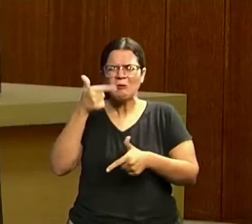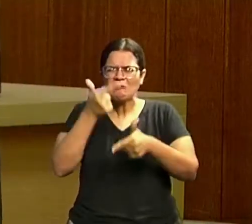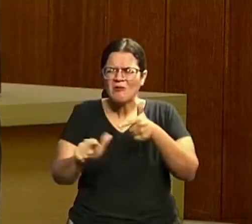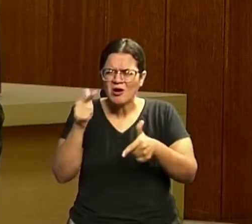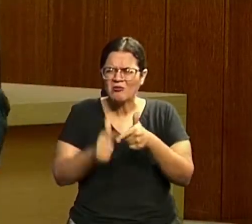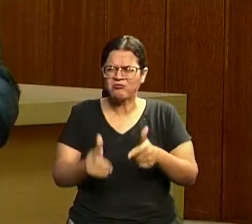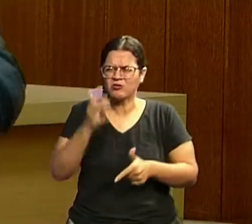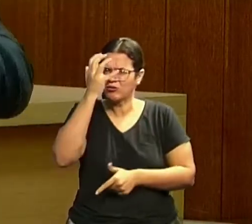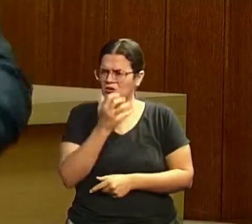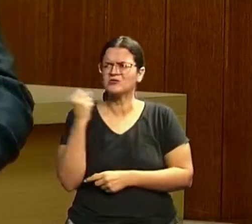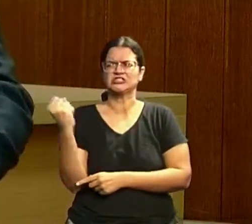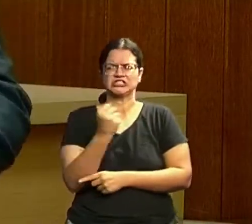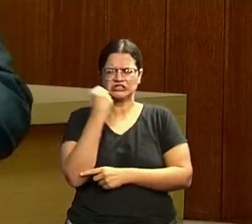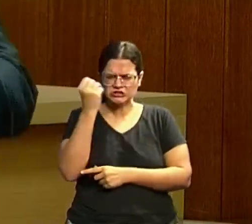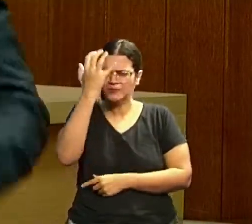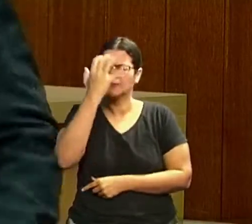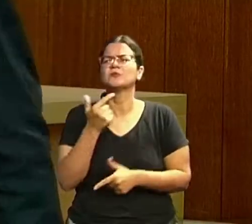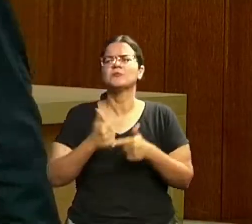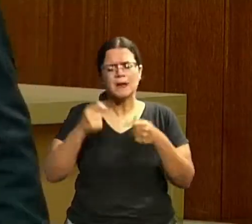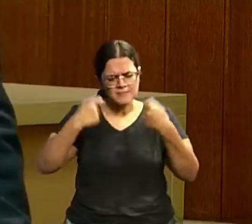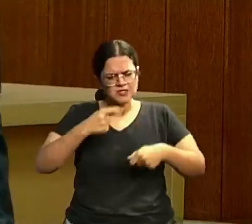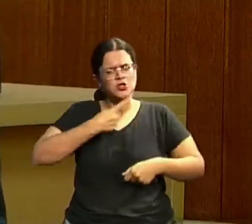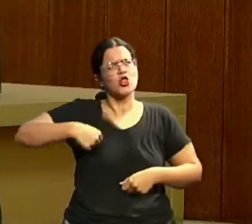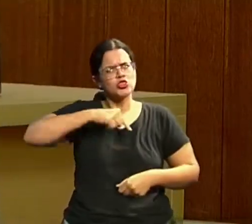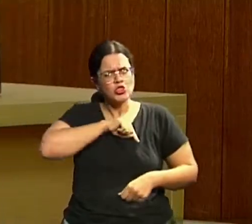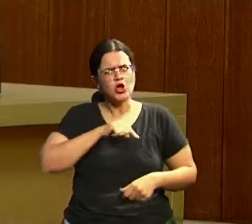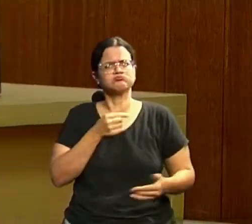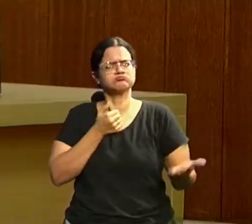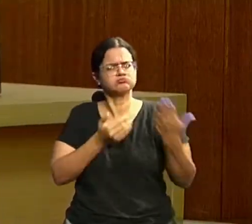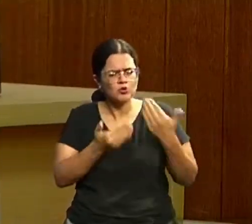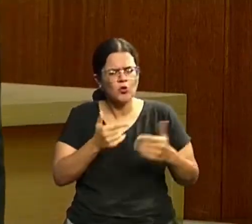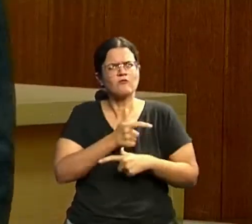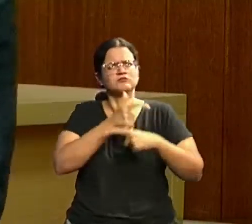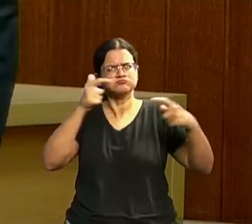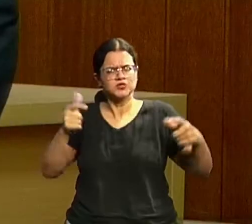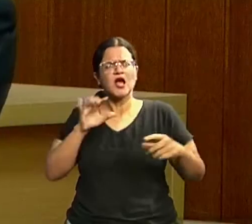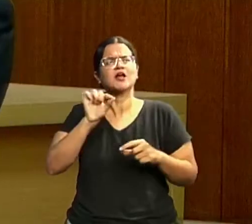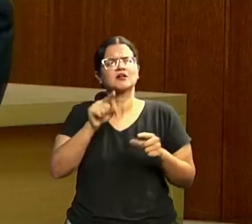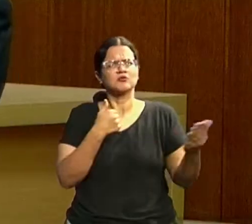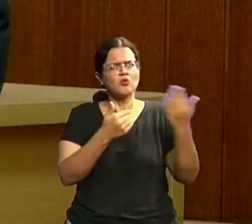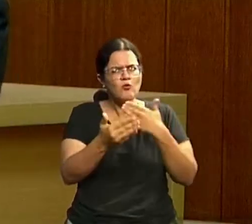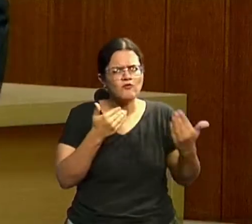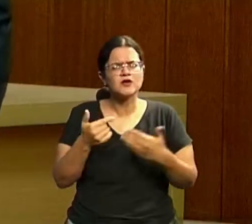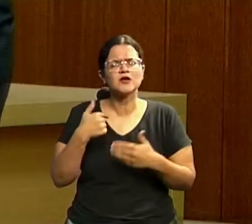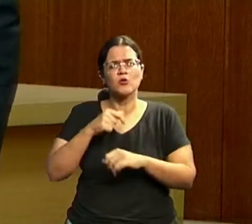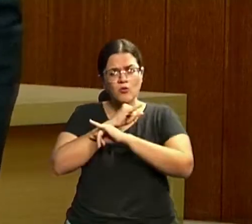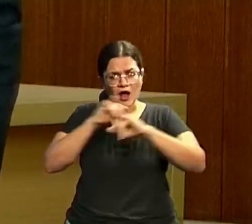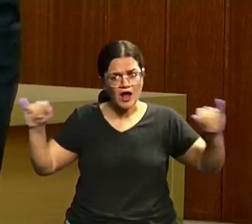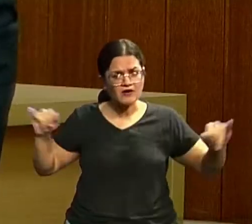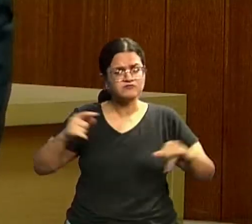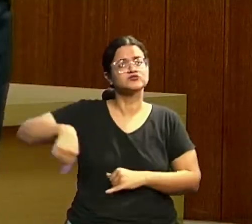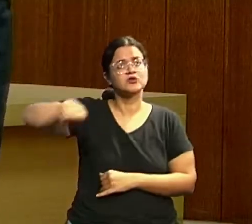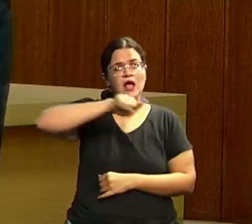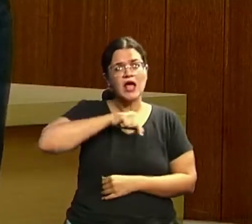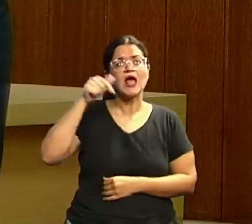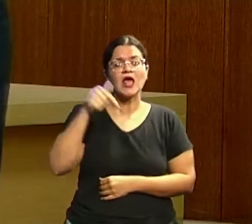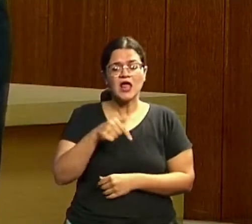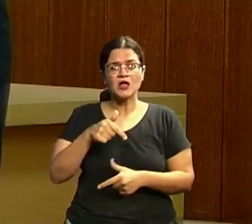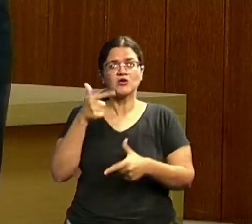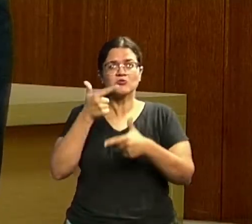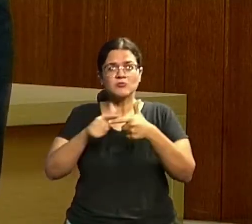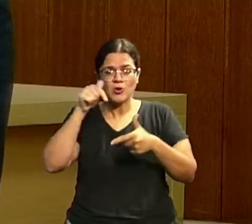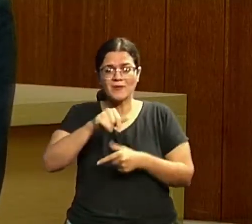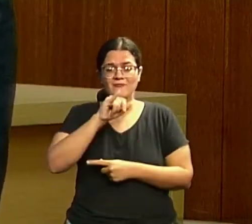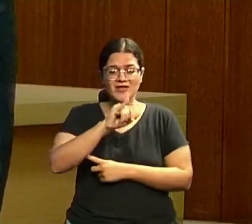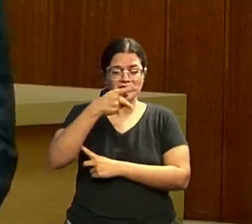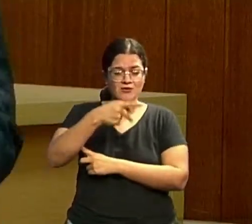problema que está, é preciso a gente conversar global. Eu alerto a todas e todos aqui que essa